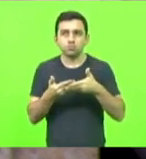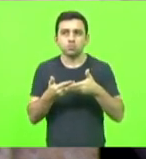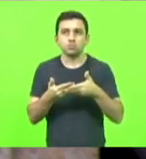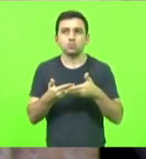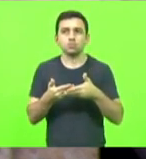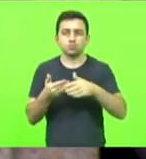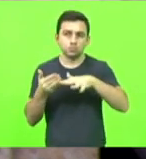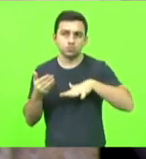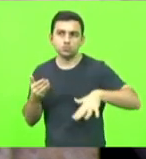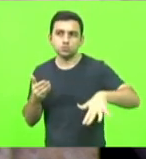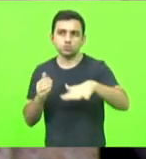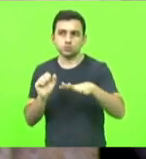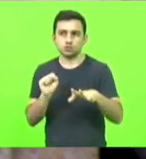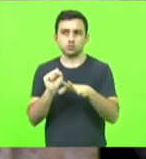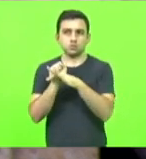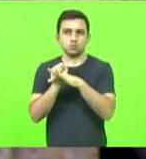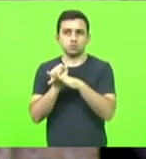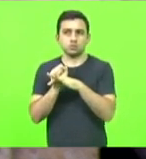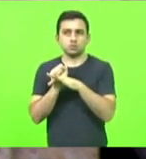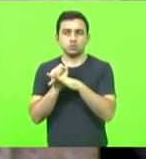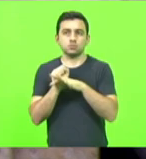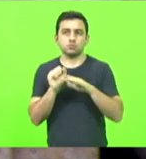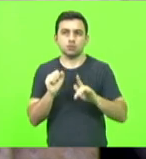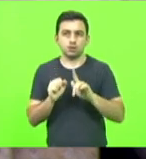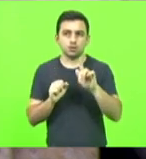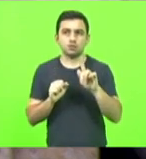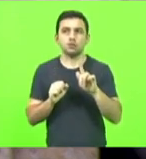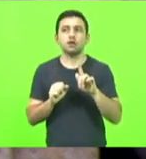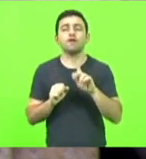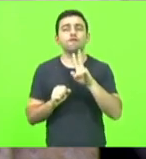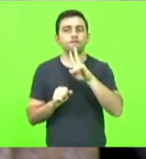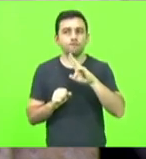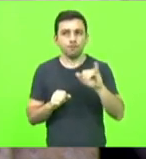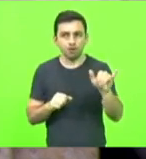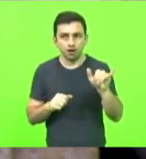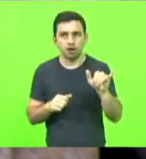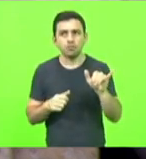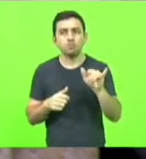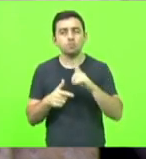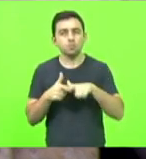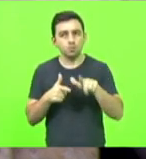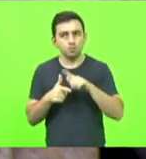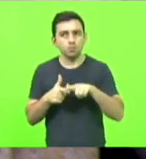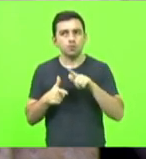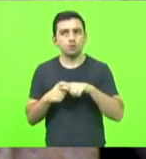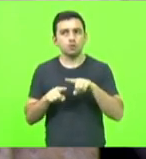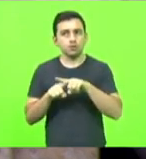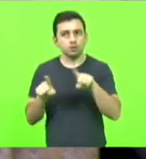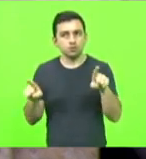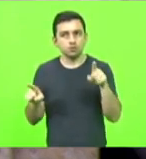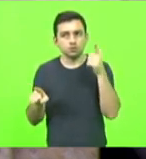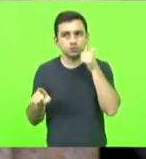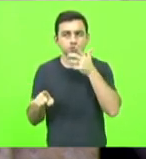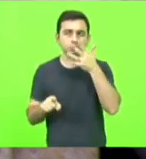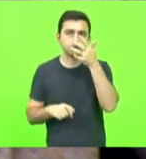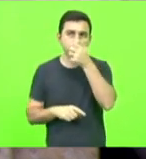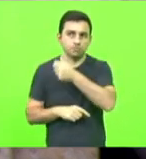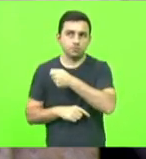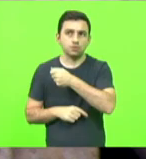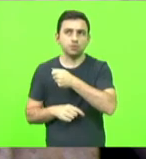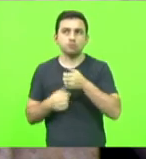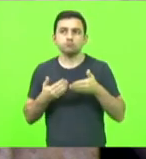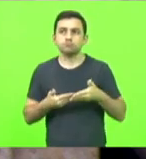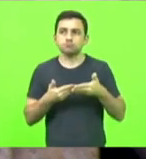na zona de segurança do terminal de gás, serão tomadas as medidas necessárias para salvaguardar a segurança da